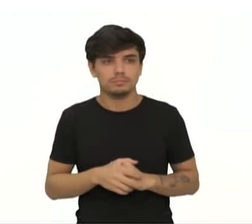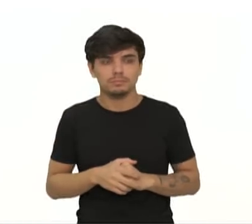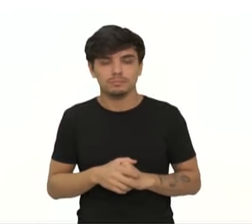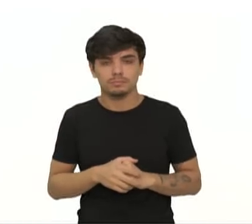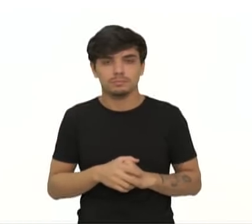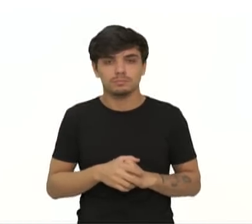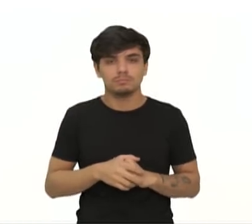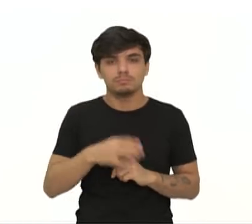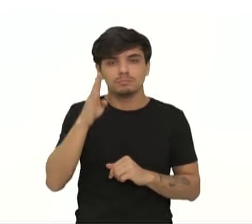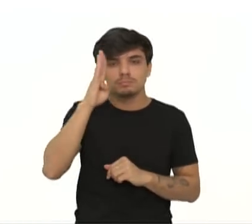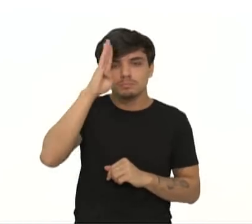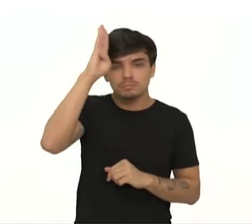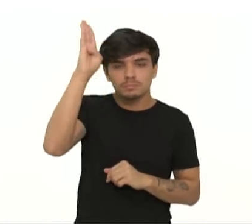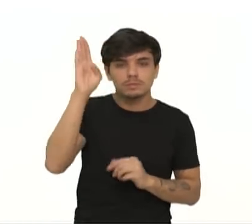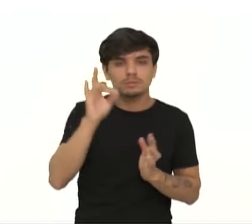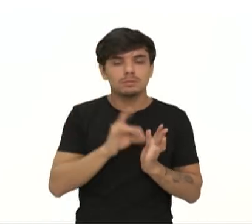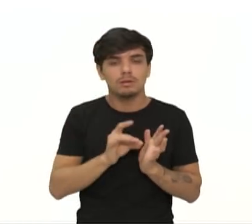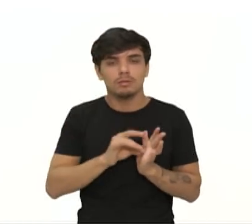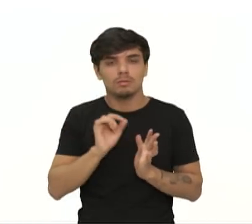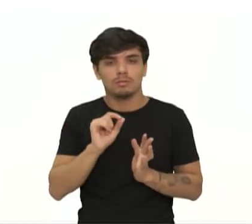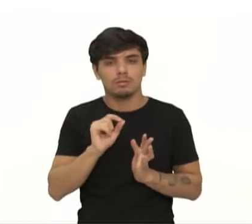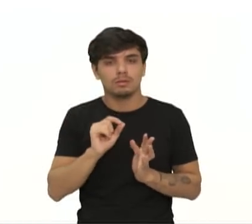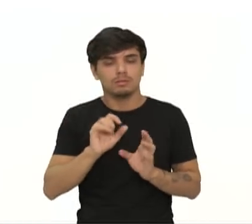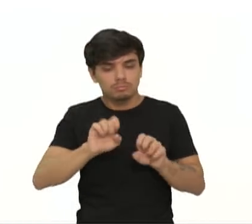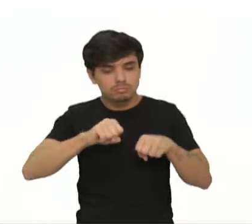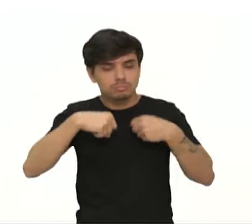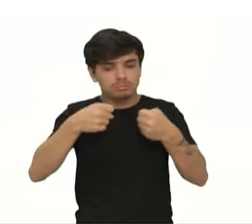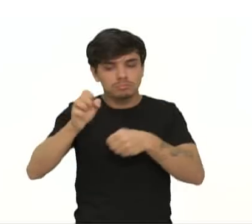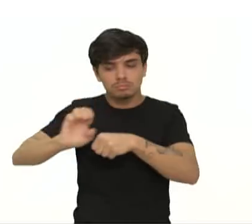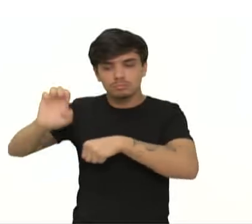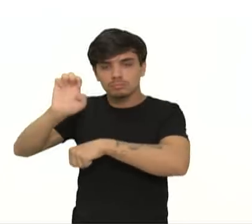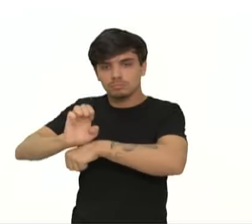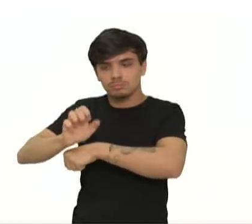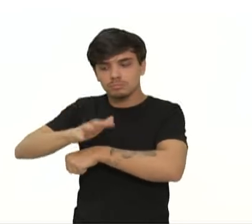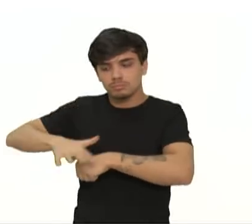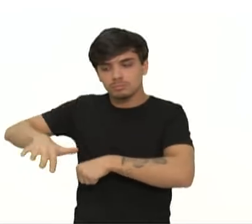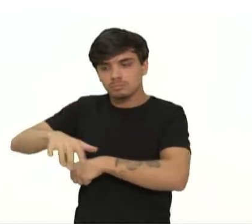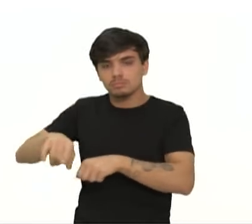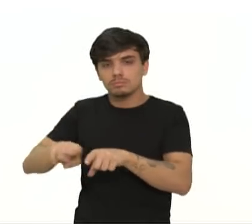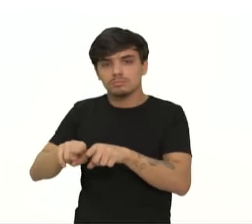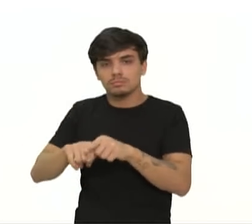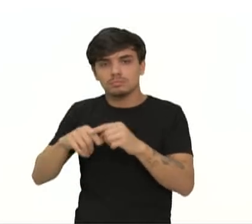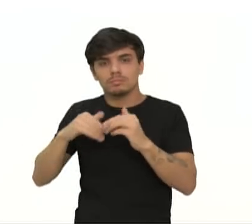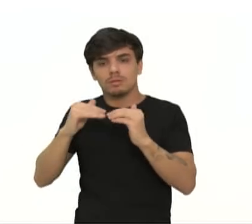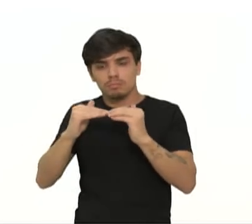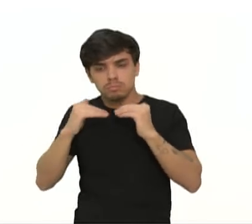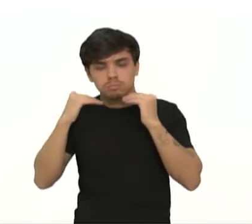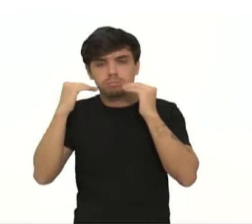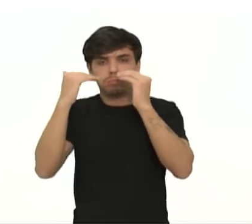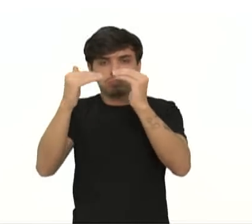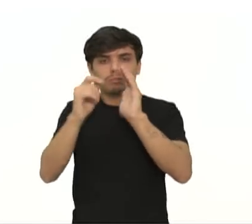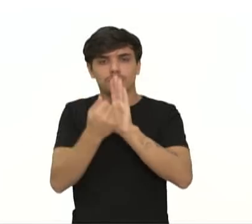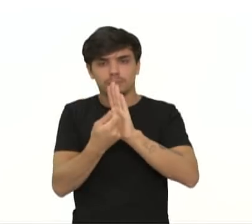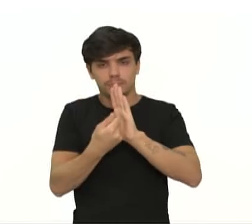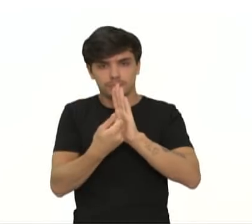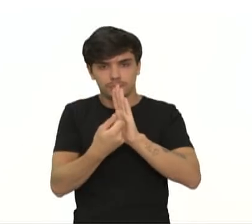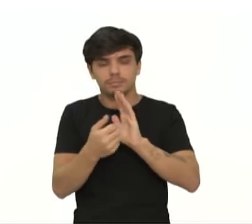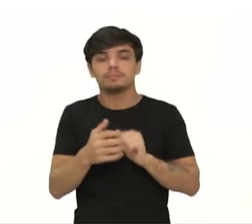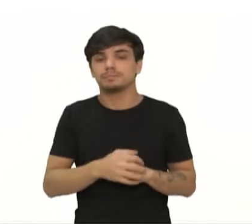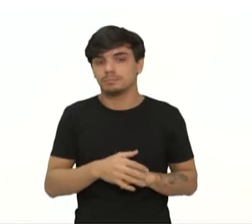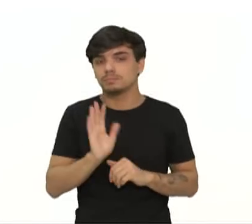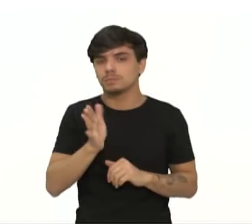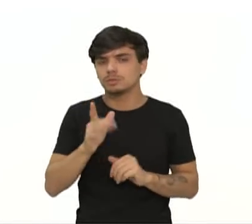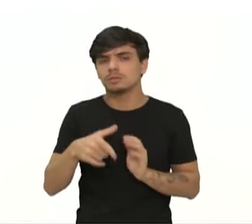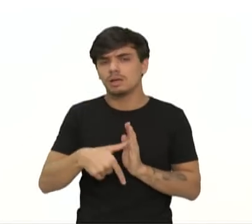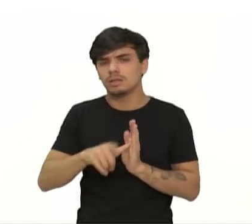acabamos de estudar, fortaleceram os estados nacionais, o crescimento da burguesia mercantil, que já